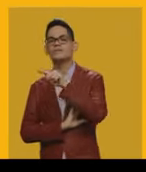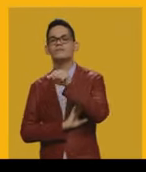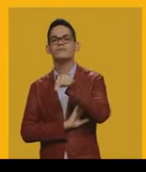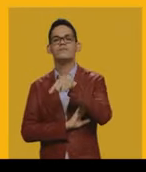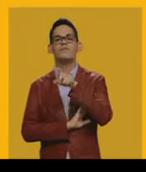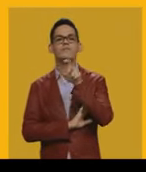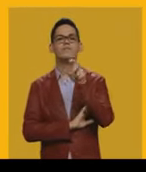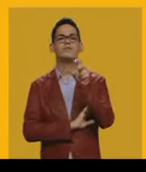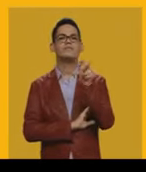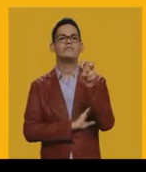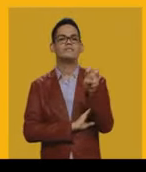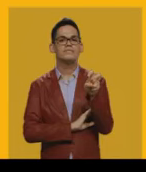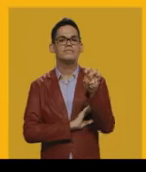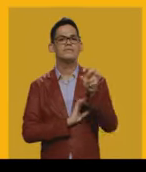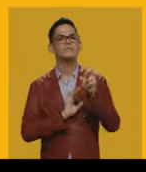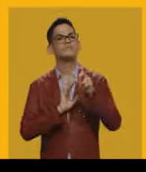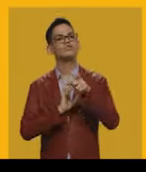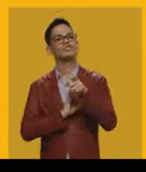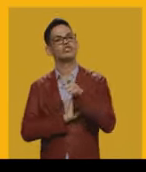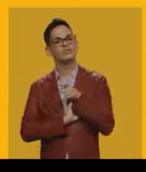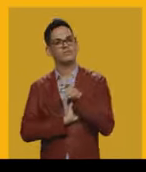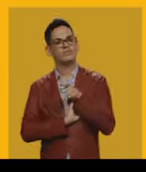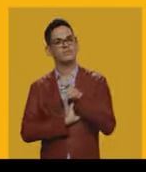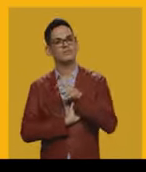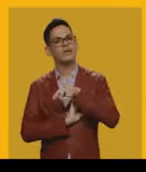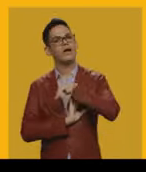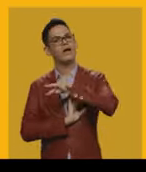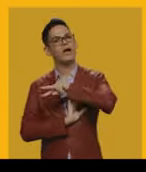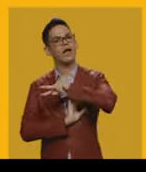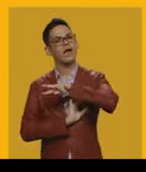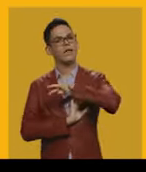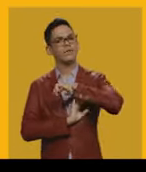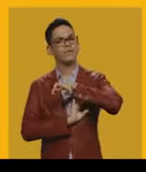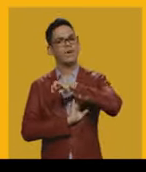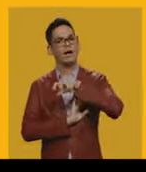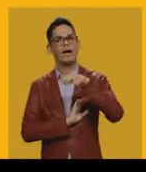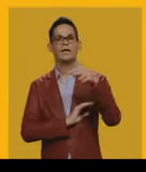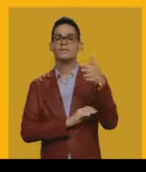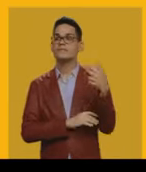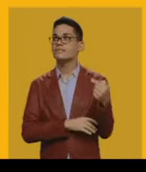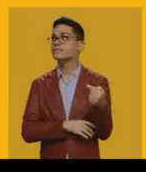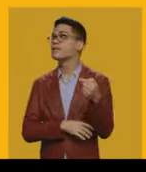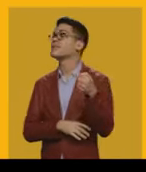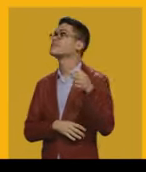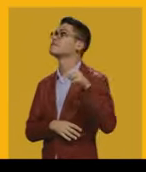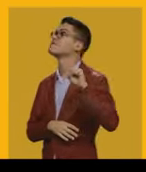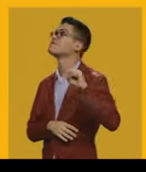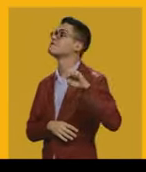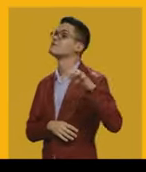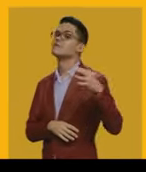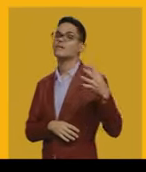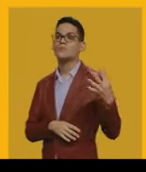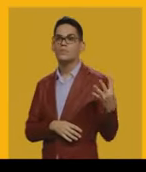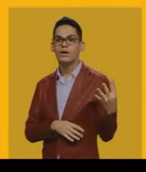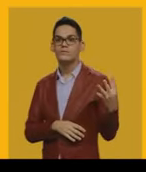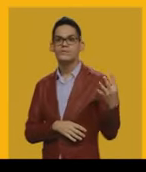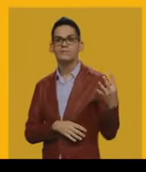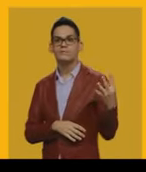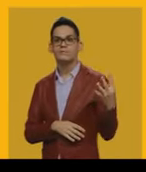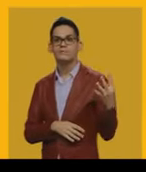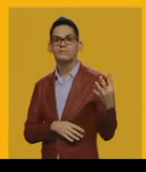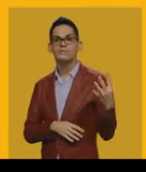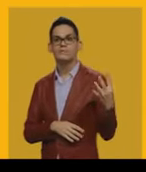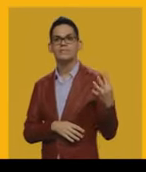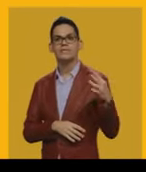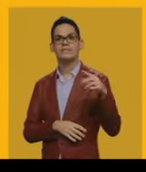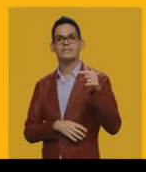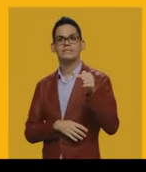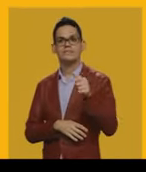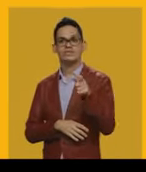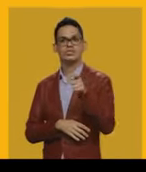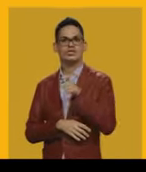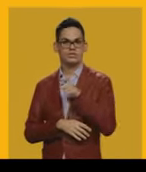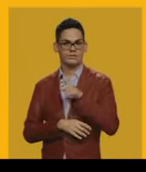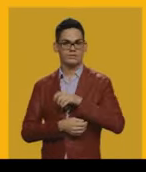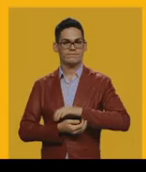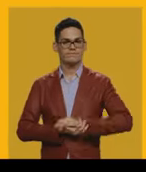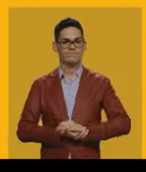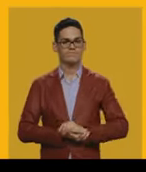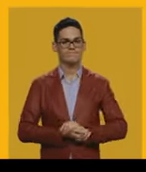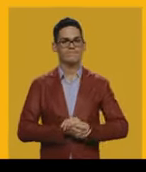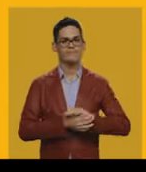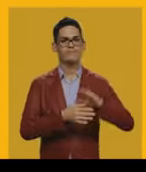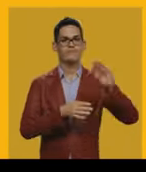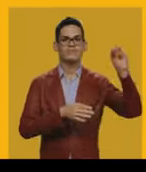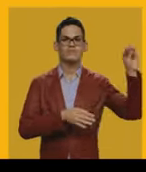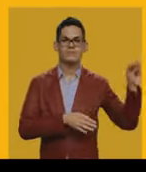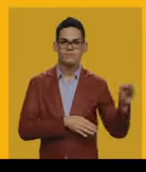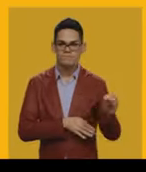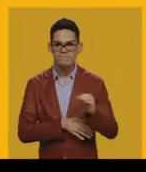7,5x. Que é igual 7 vezes 112, dá 784. E 7 vezes x, 7x. Passa